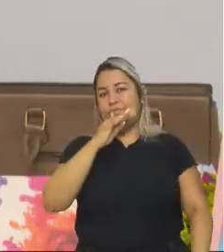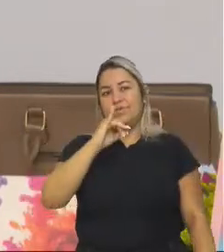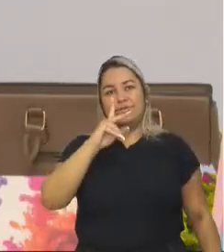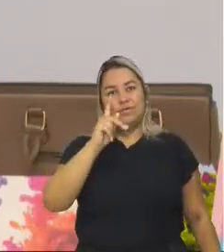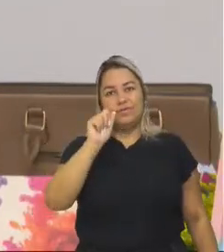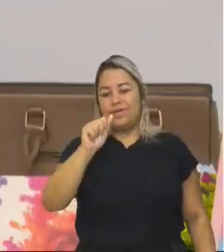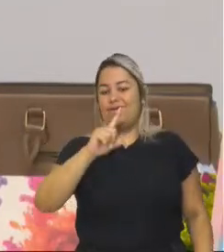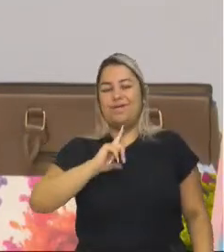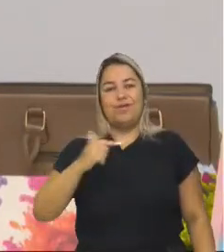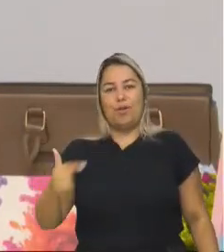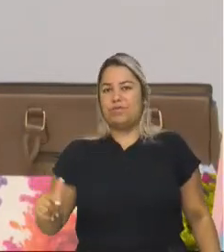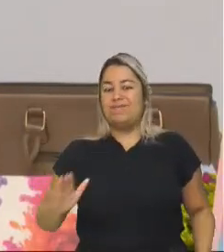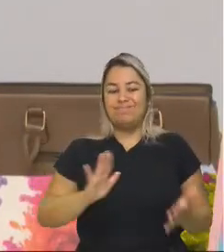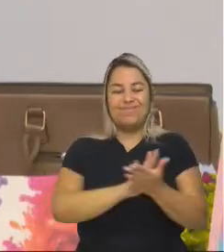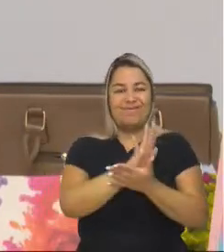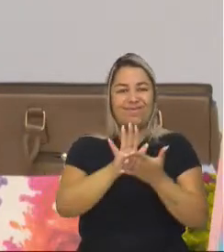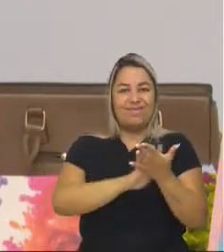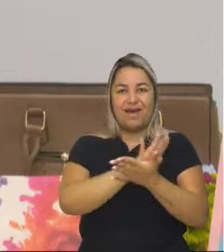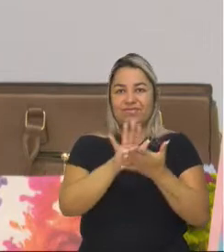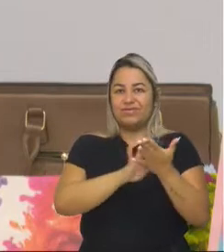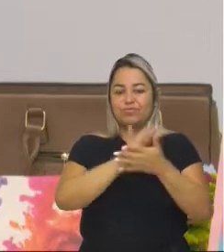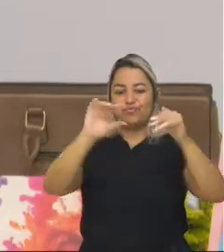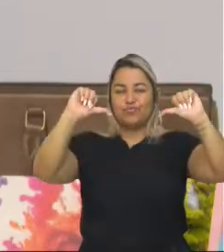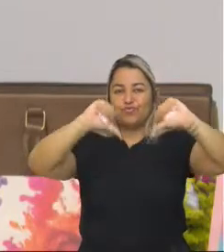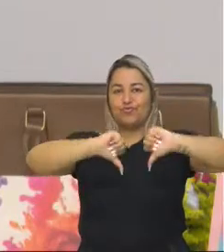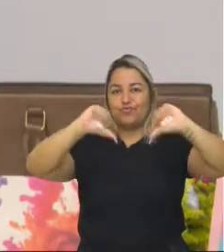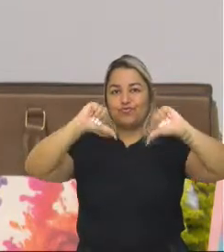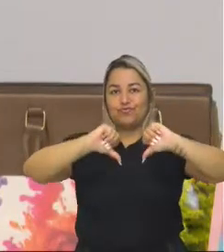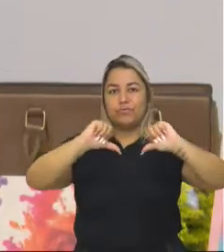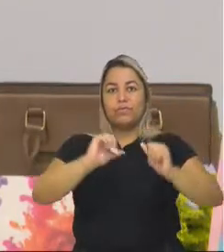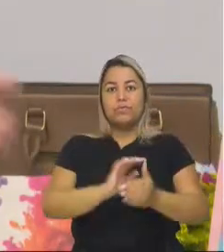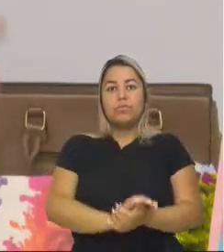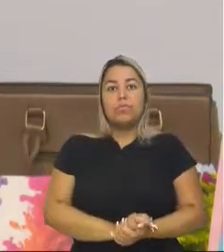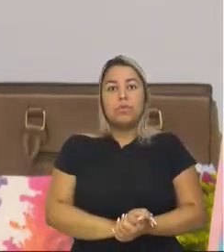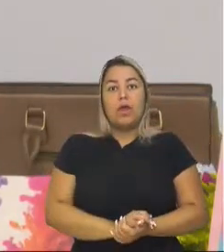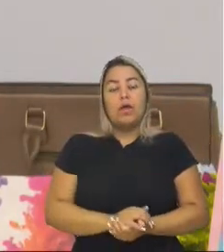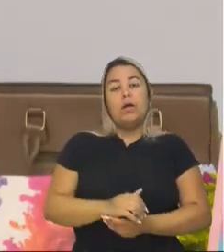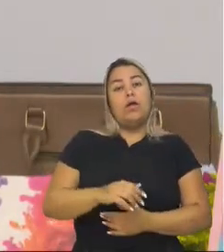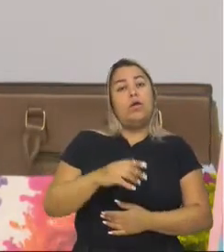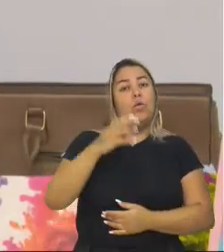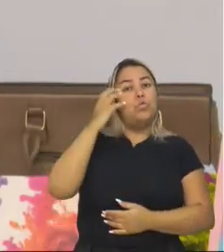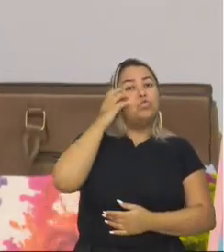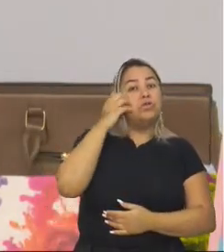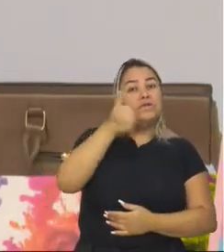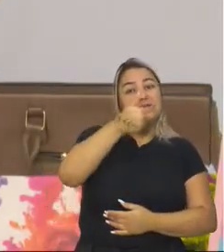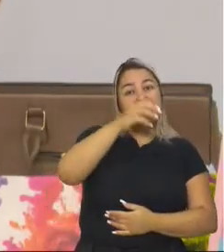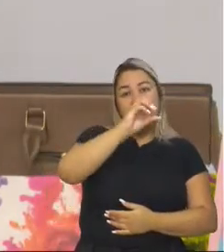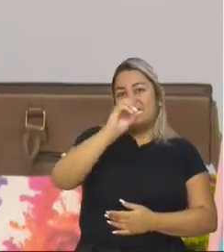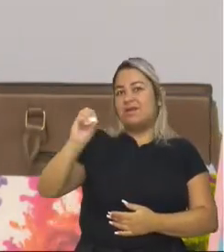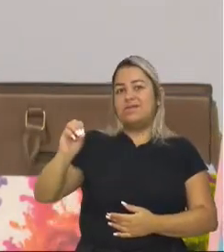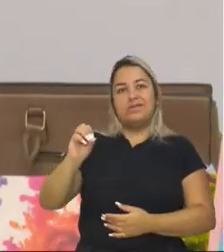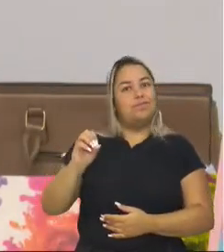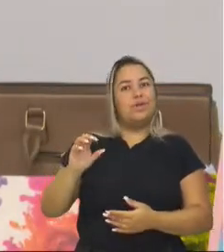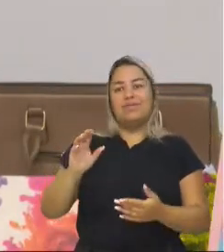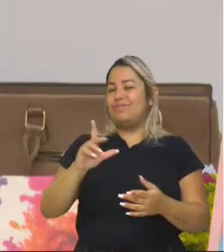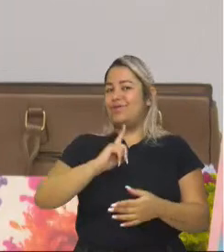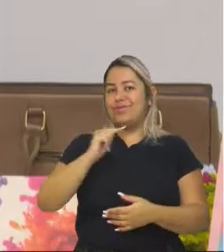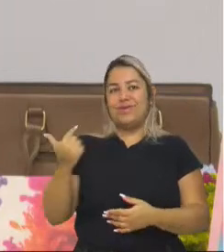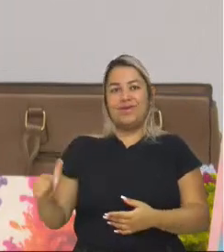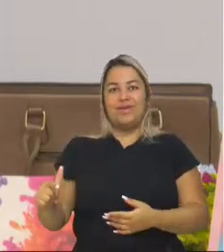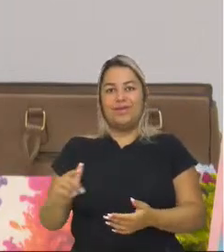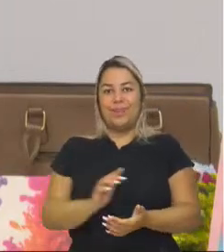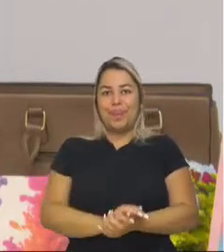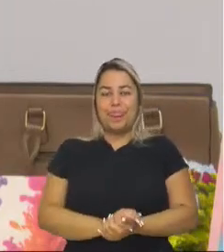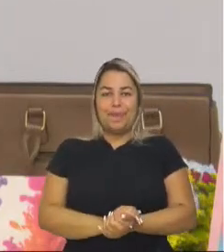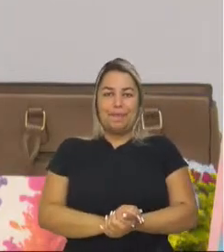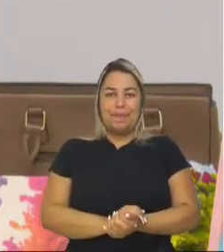nada. Nada. Né? O nosso Disque 100, que estava lá, a ideologia de gênero, já não está mais, tá, gente? Agora a